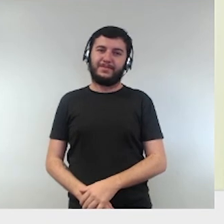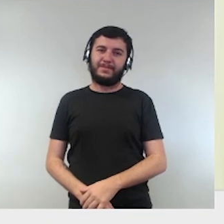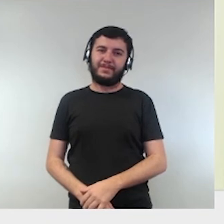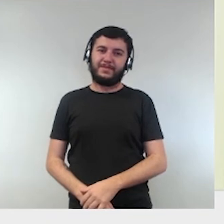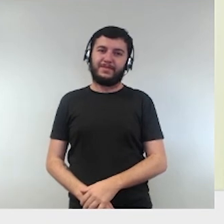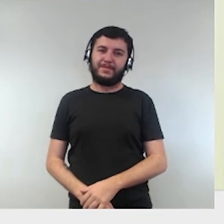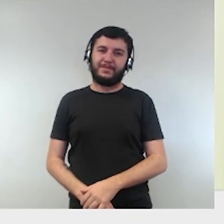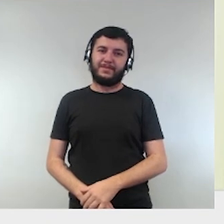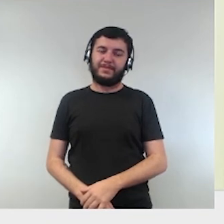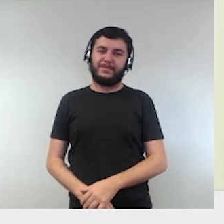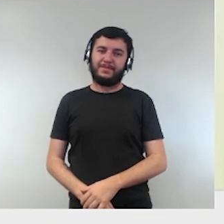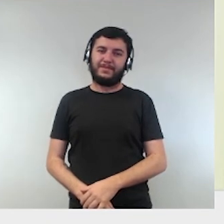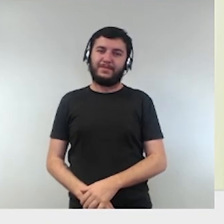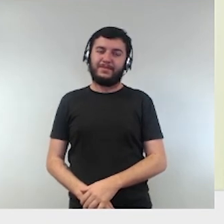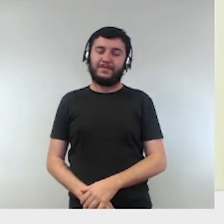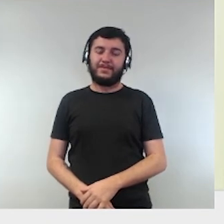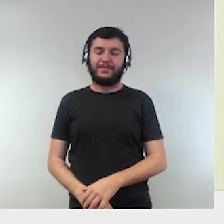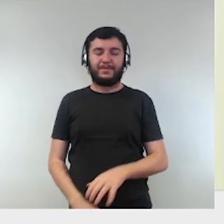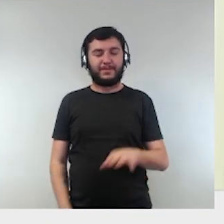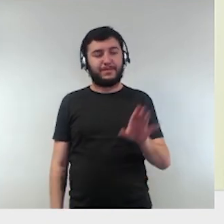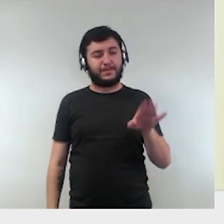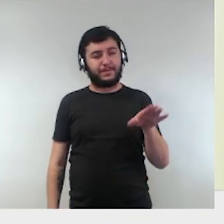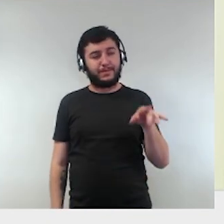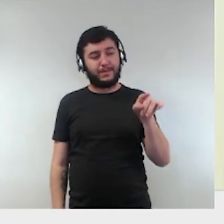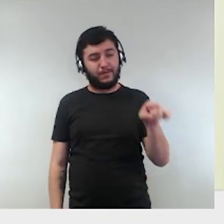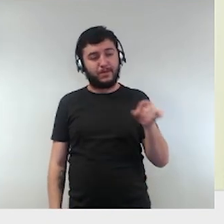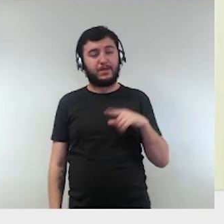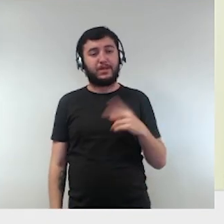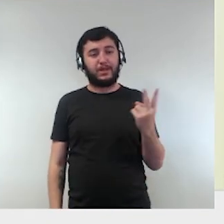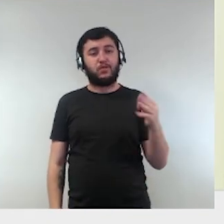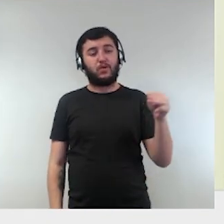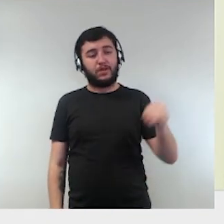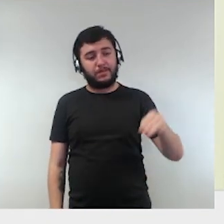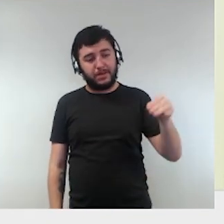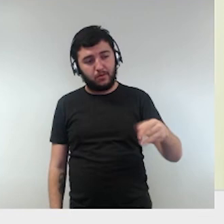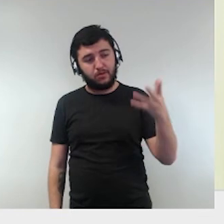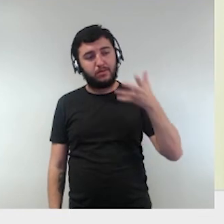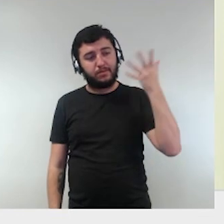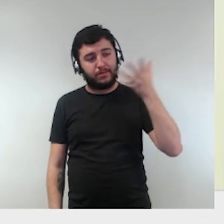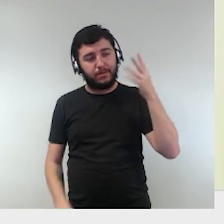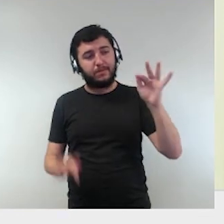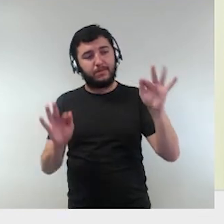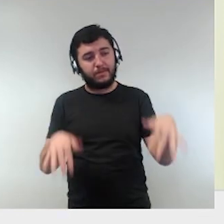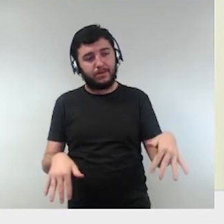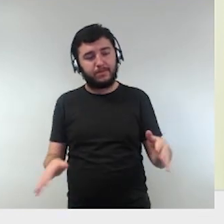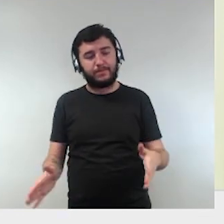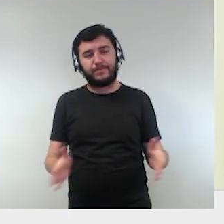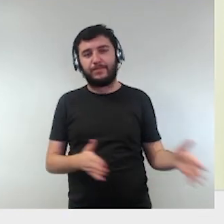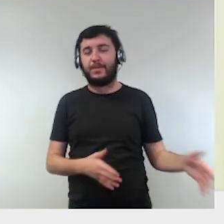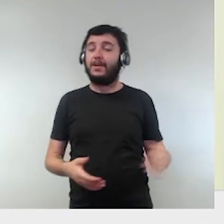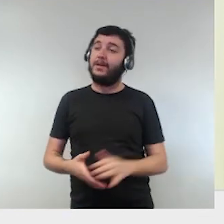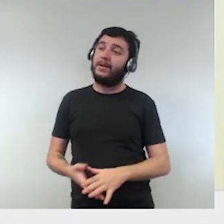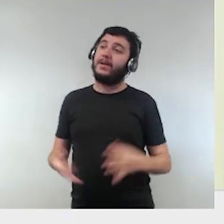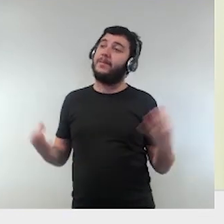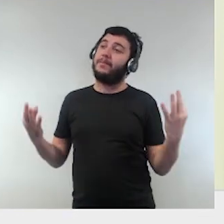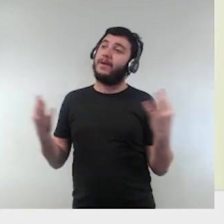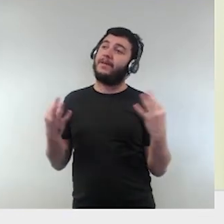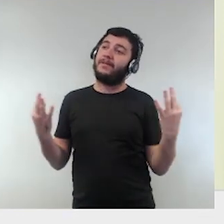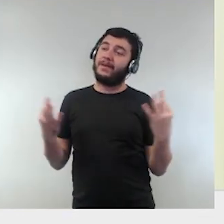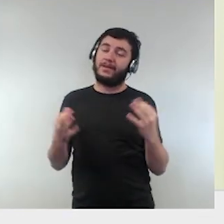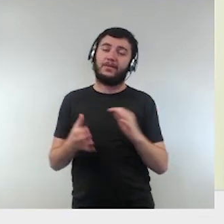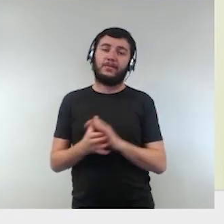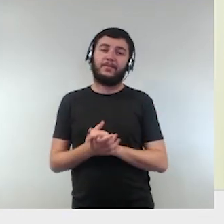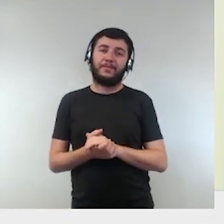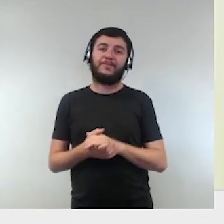0,5% do rebanho... Oi? Doutor Henrique, você ainda tem 2 minutos. Perfeito. Menos de 0,5% do